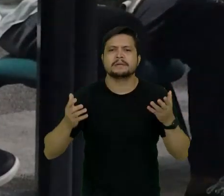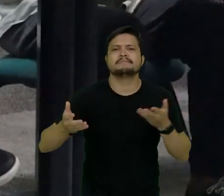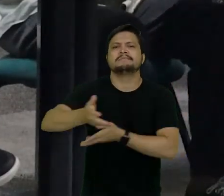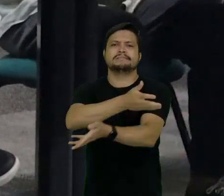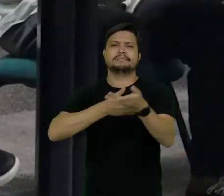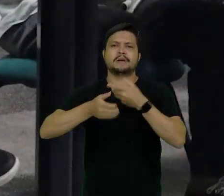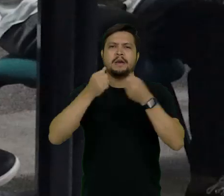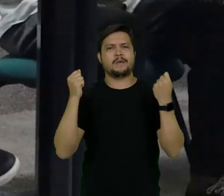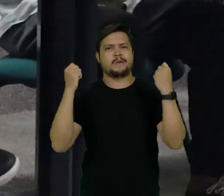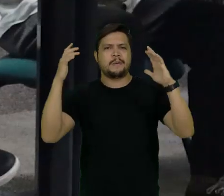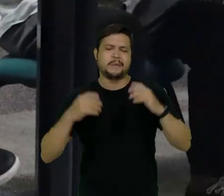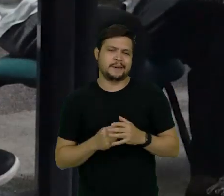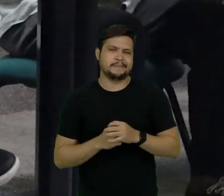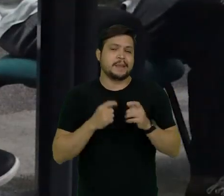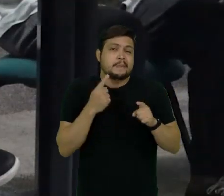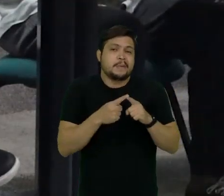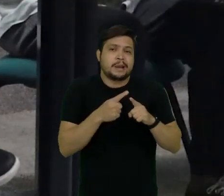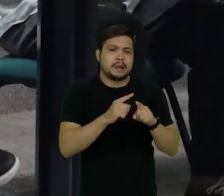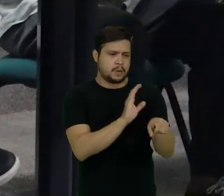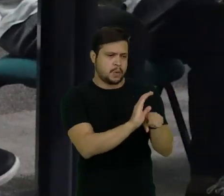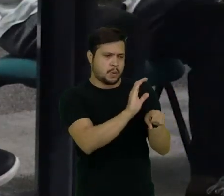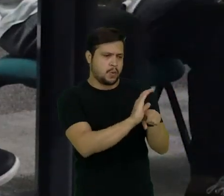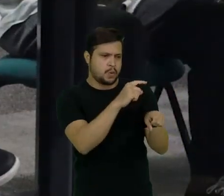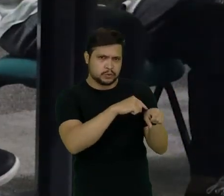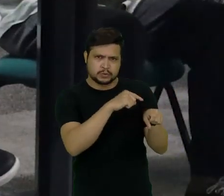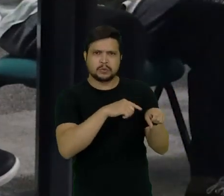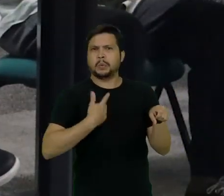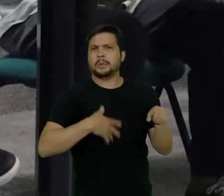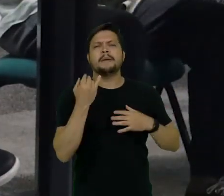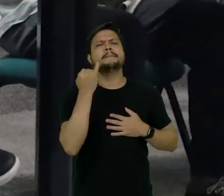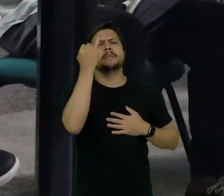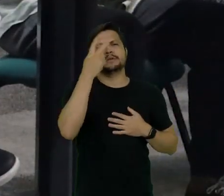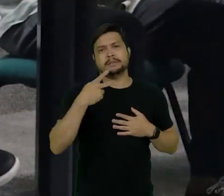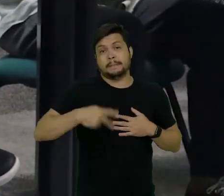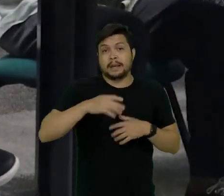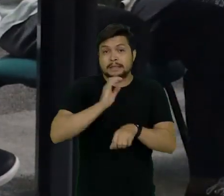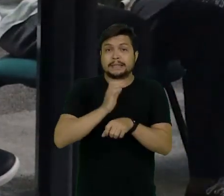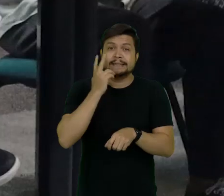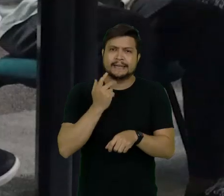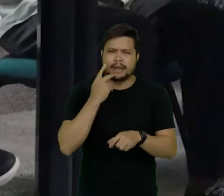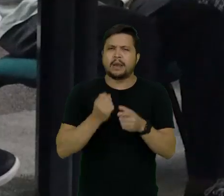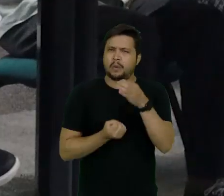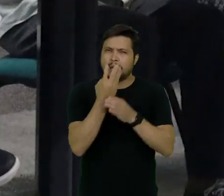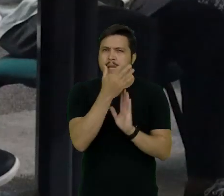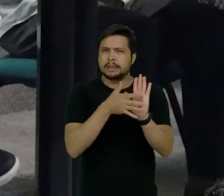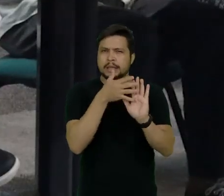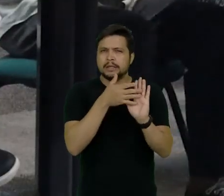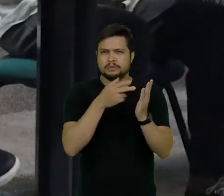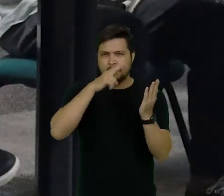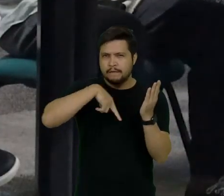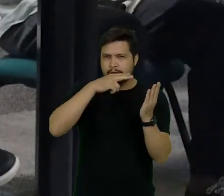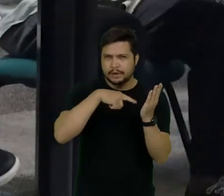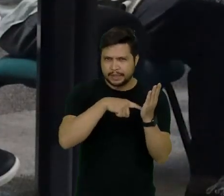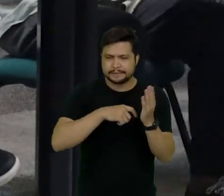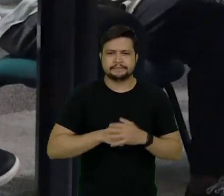da zootecnia no estado do Ceará, né, é de grande valia. Eu fiz um pequeno textinho aqui, pequeno mesmo, só para não deixar passar, né? Eu,